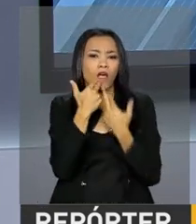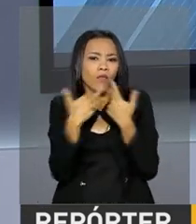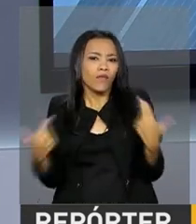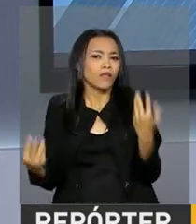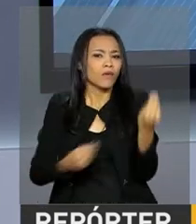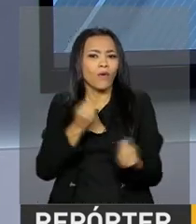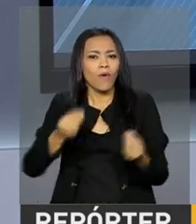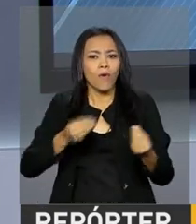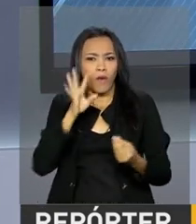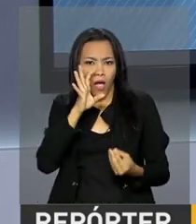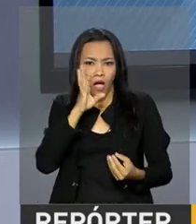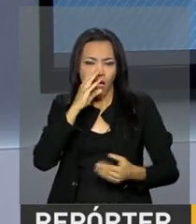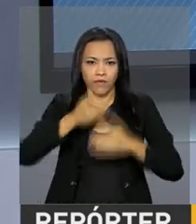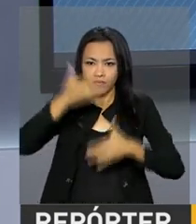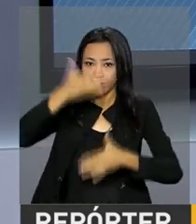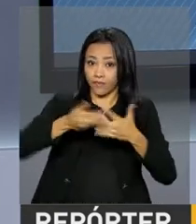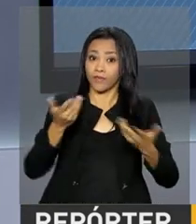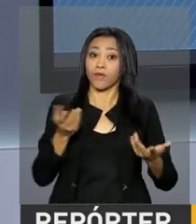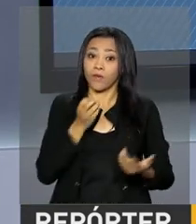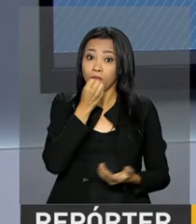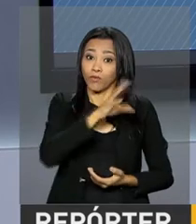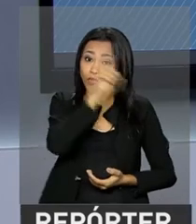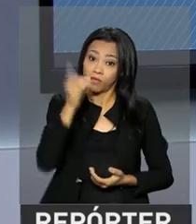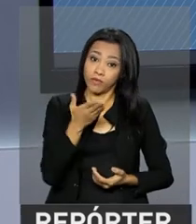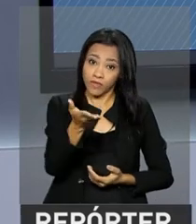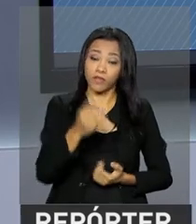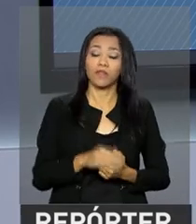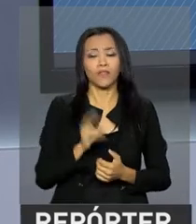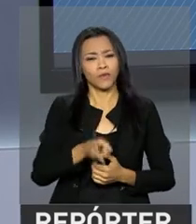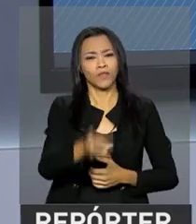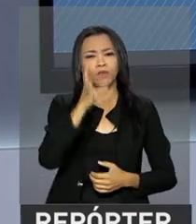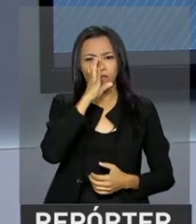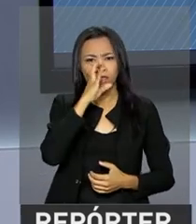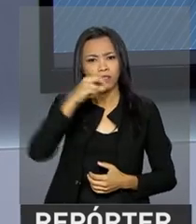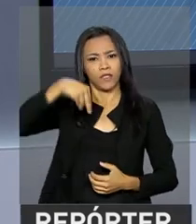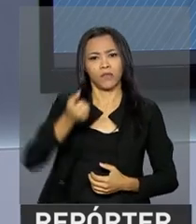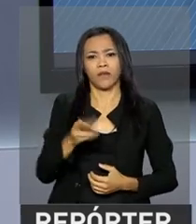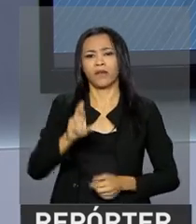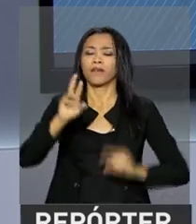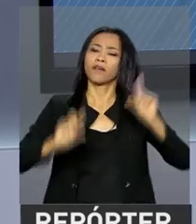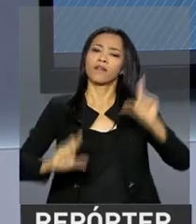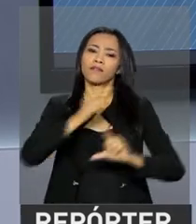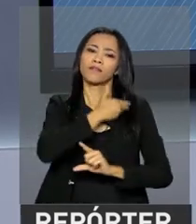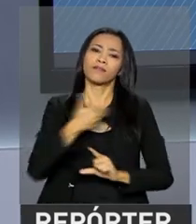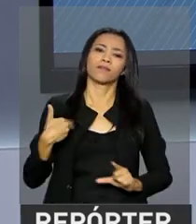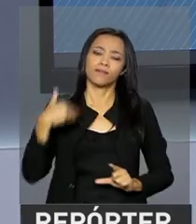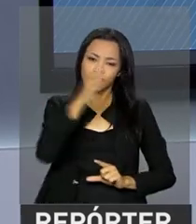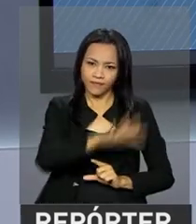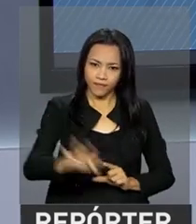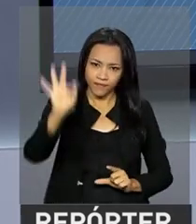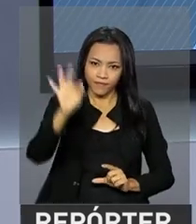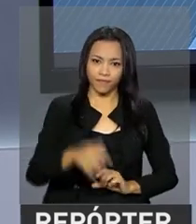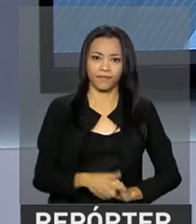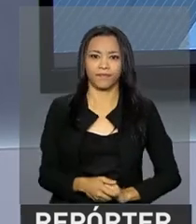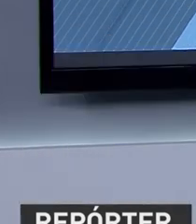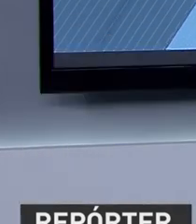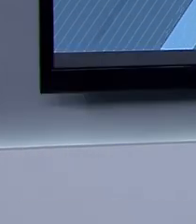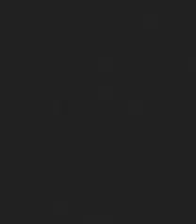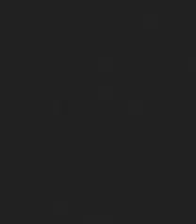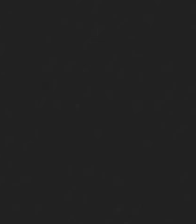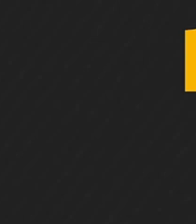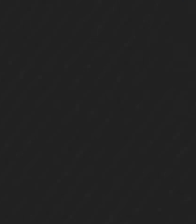também em nossas redes sociais um bom dia para você e continue com a gente aqui na nbr a tv do governo federal